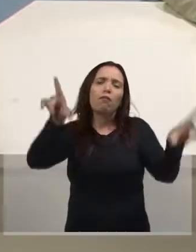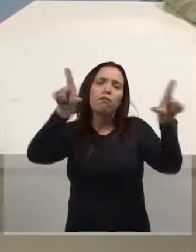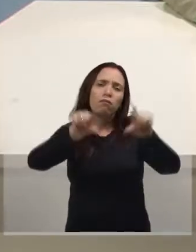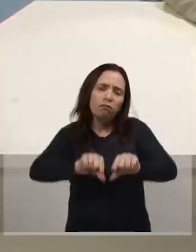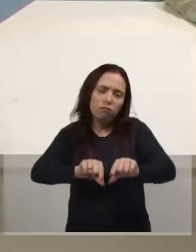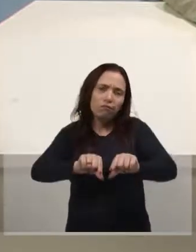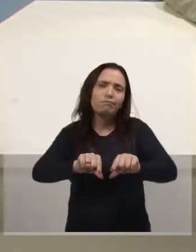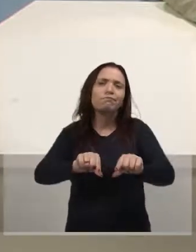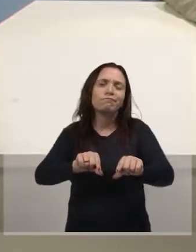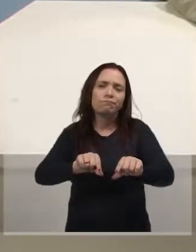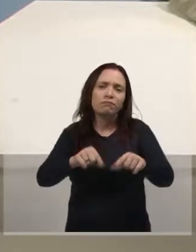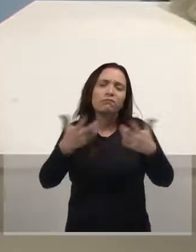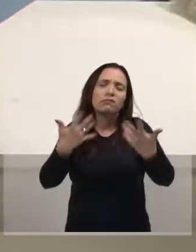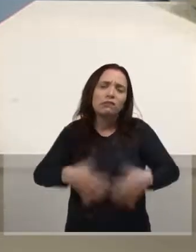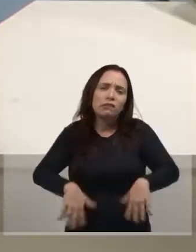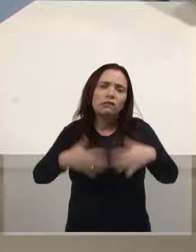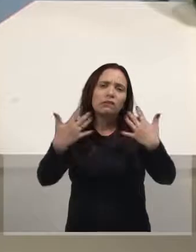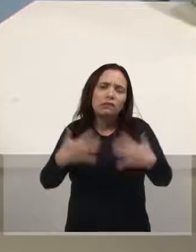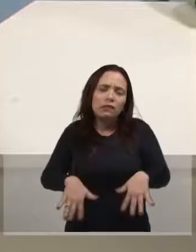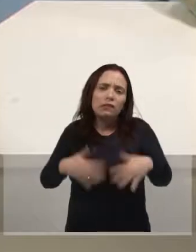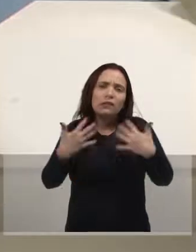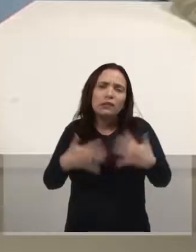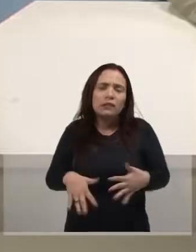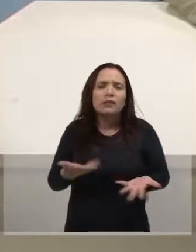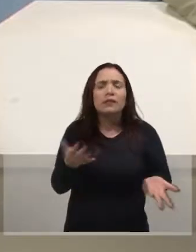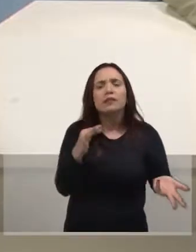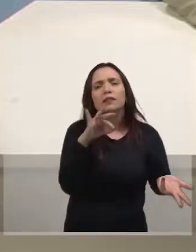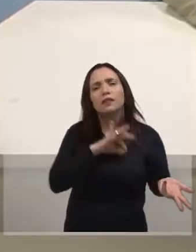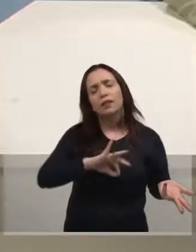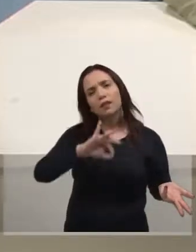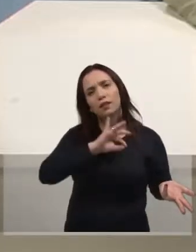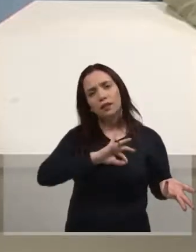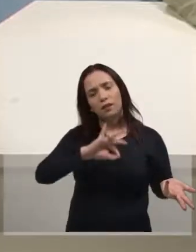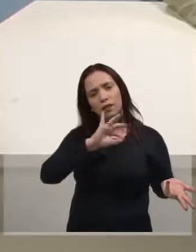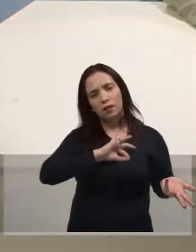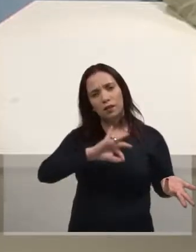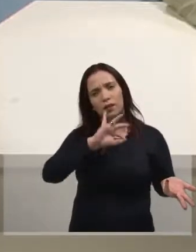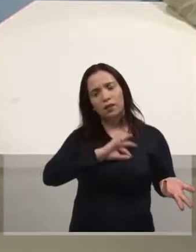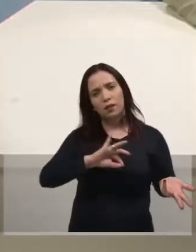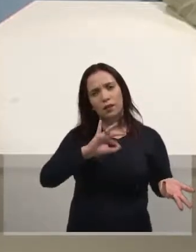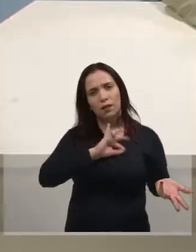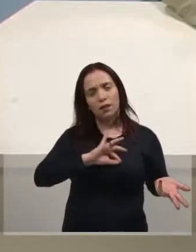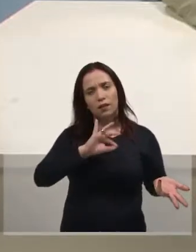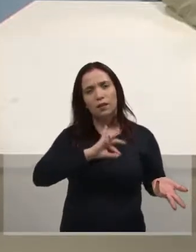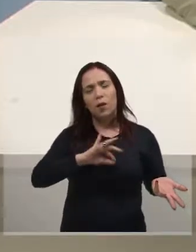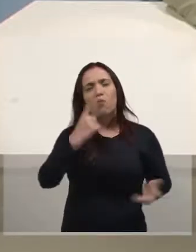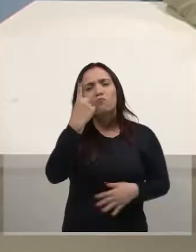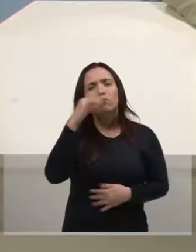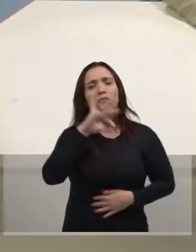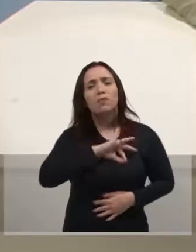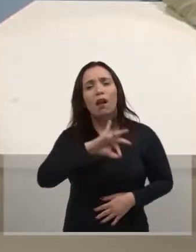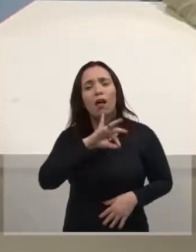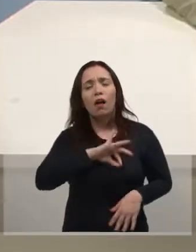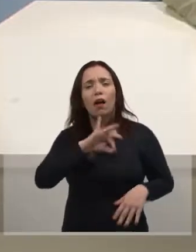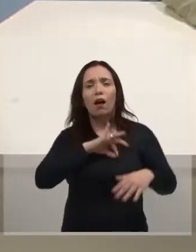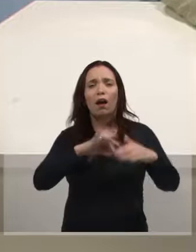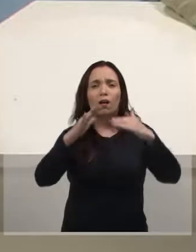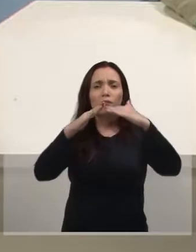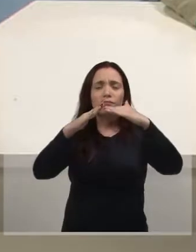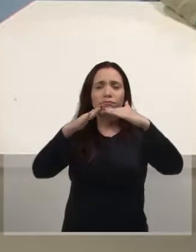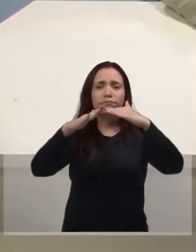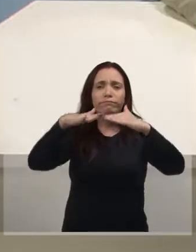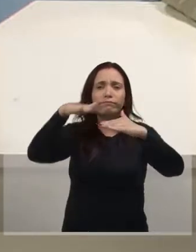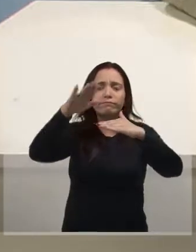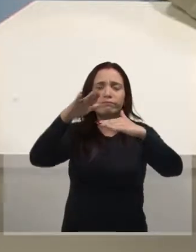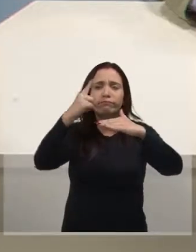Os assalariados, aqueles em que os proventos, os proventos são, em média, um salário mínimo. Esta é